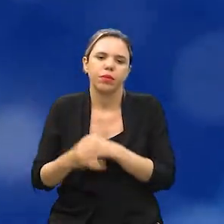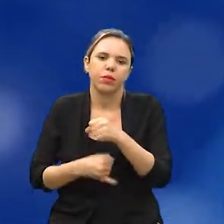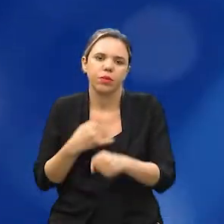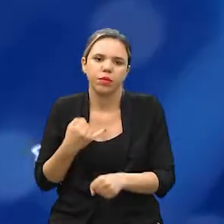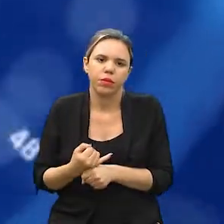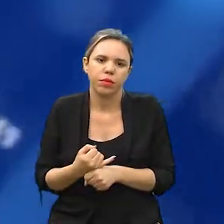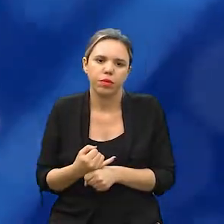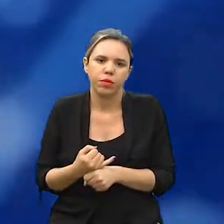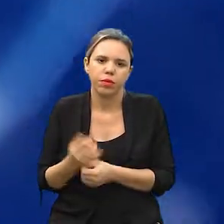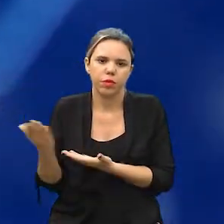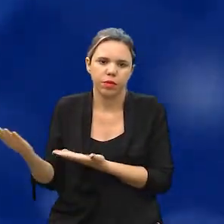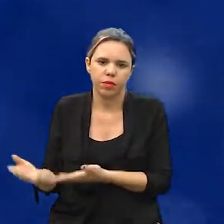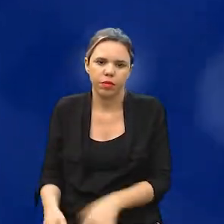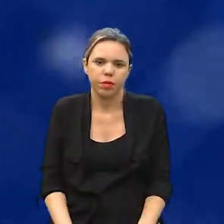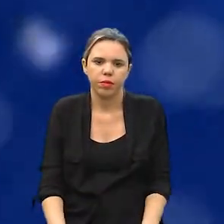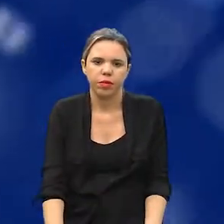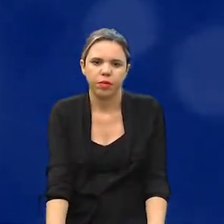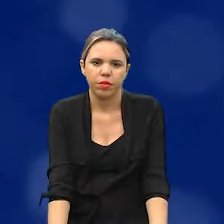site